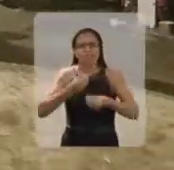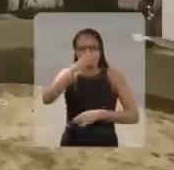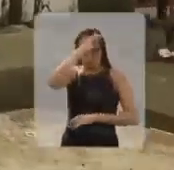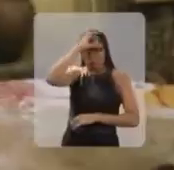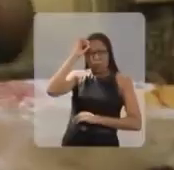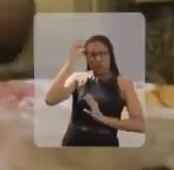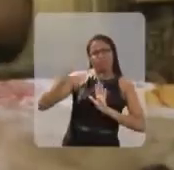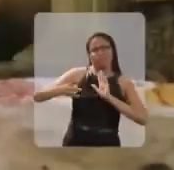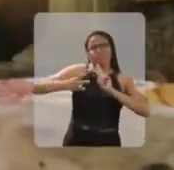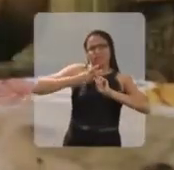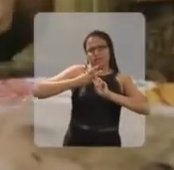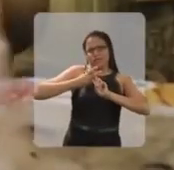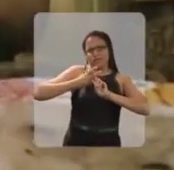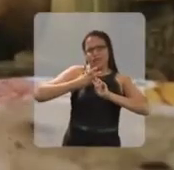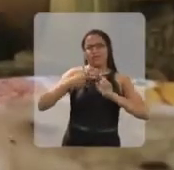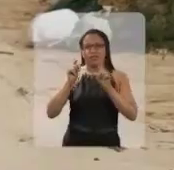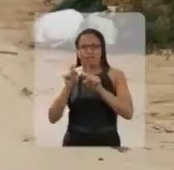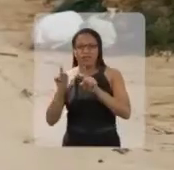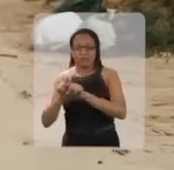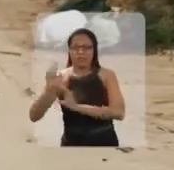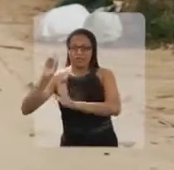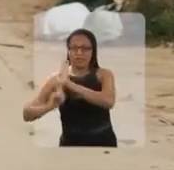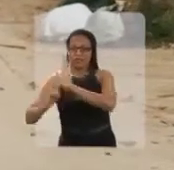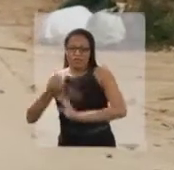também devem assegurar as condições para uma vida digna.